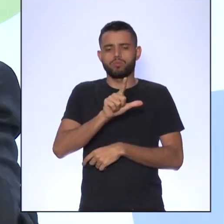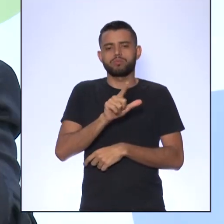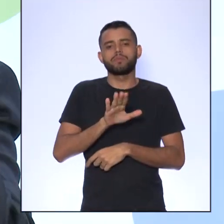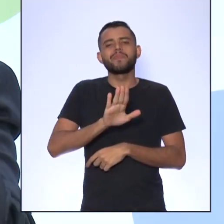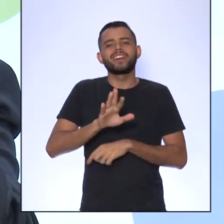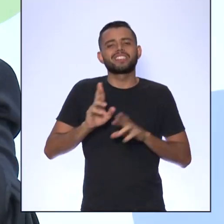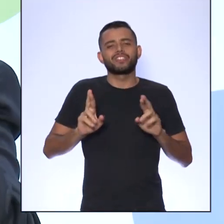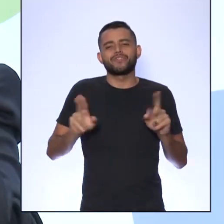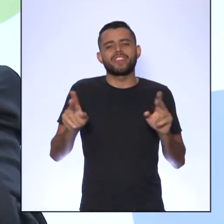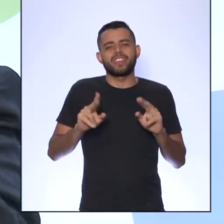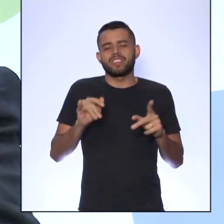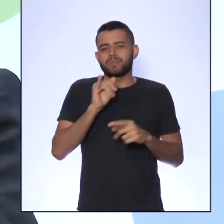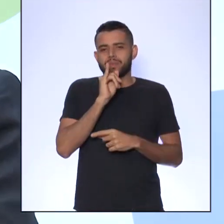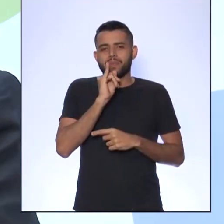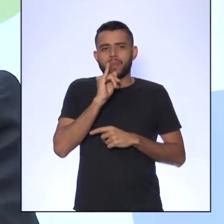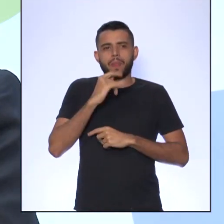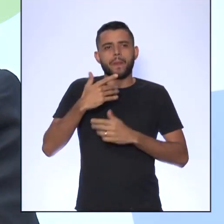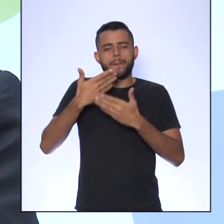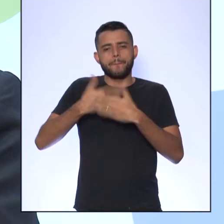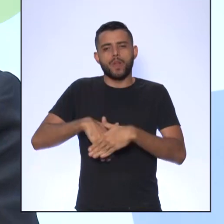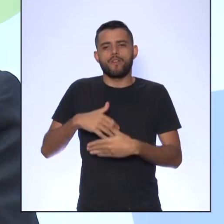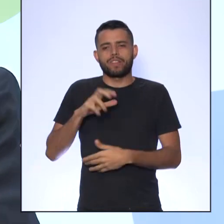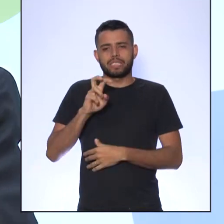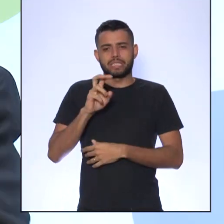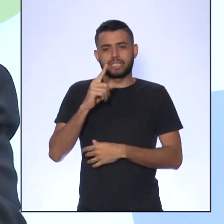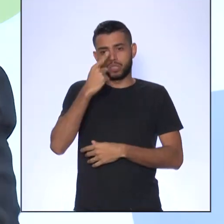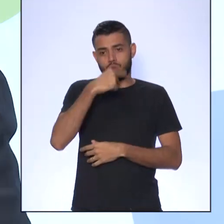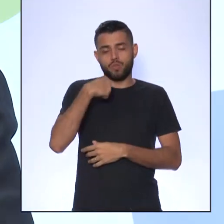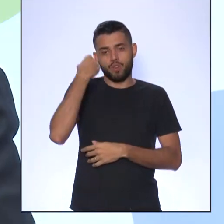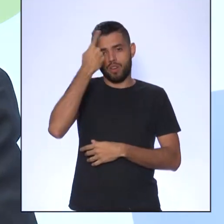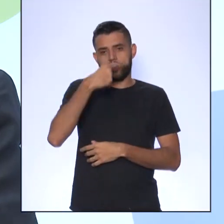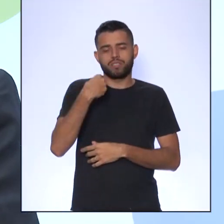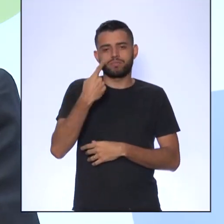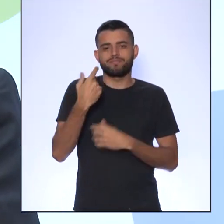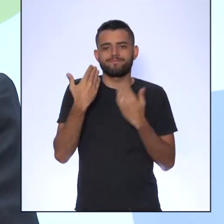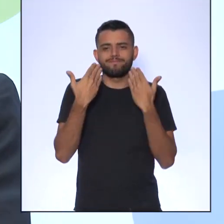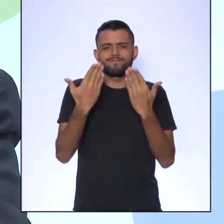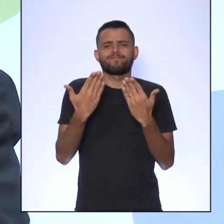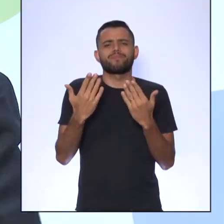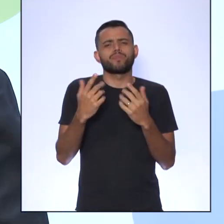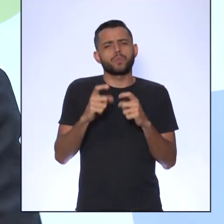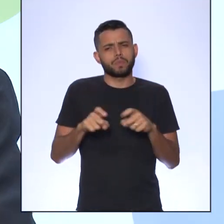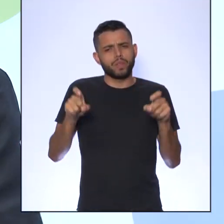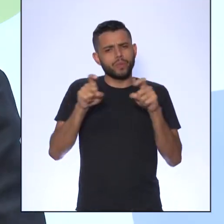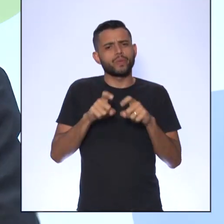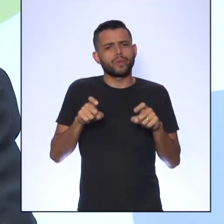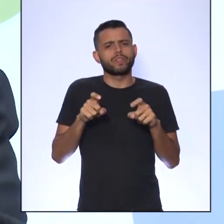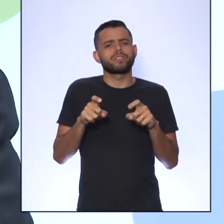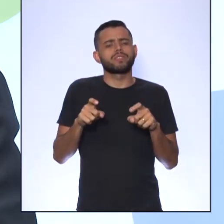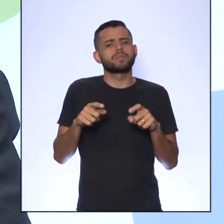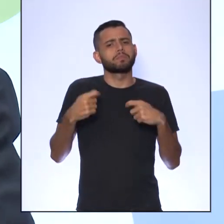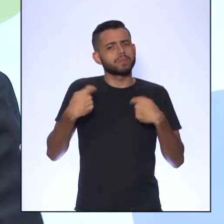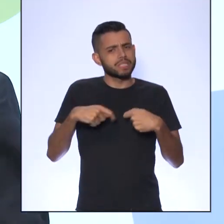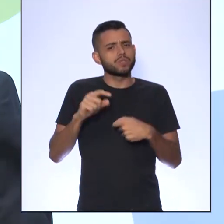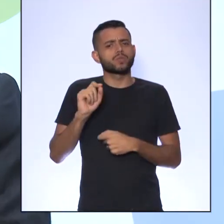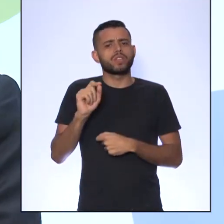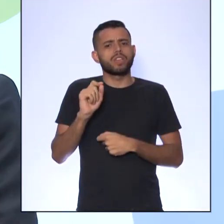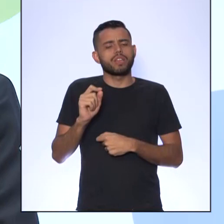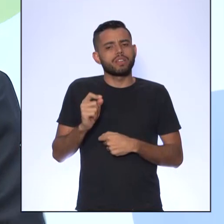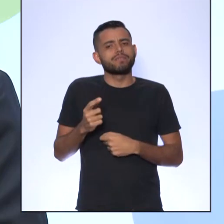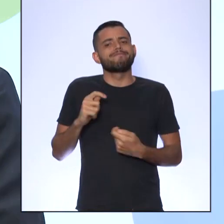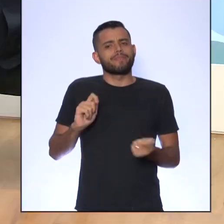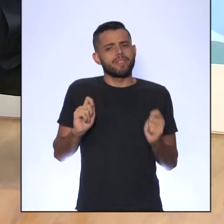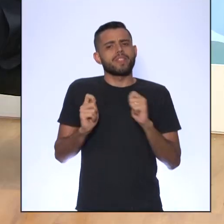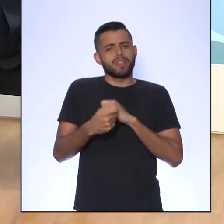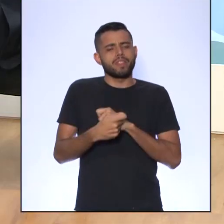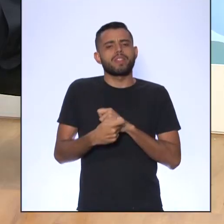fazer realmente uma prova lá de 5 horas na frente do computador, você tem que ser uma pessoa mais